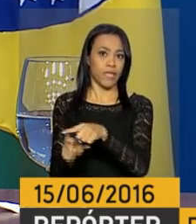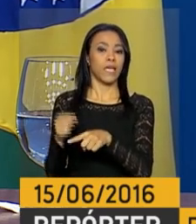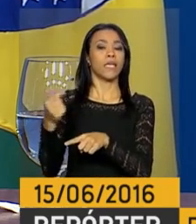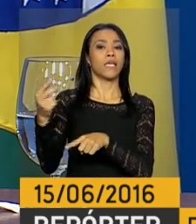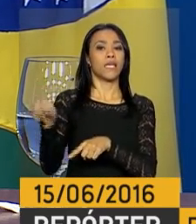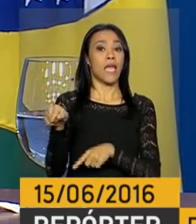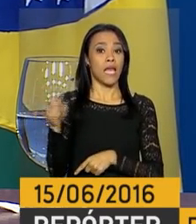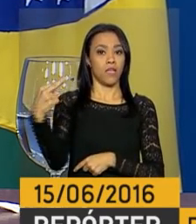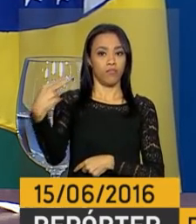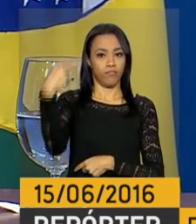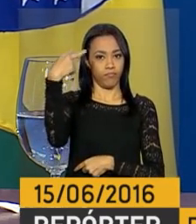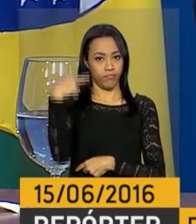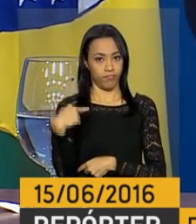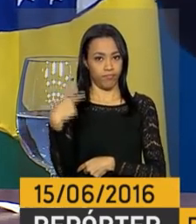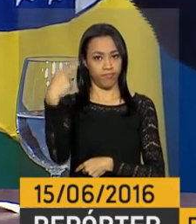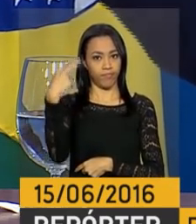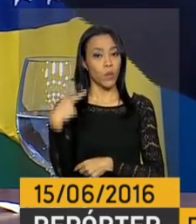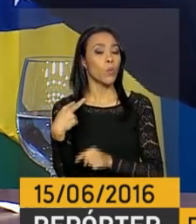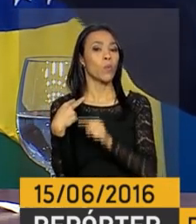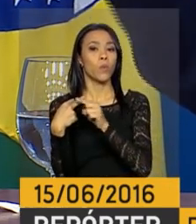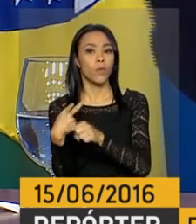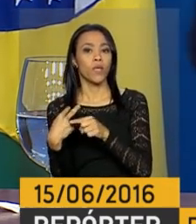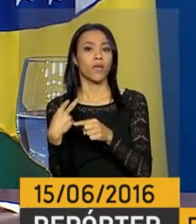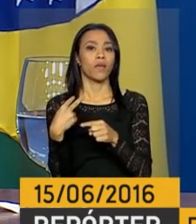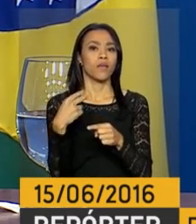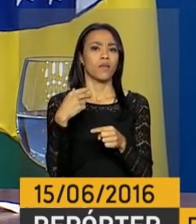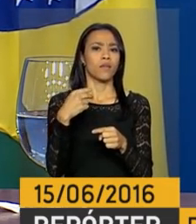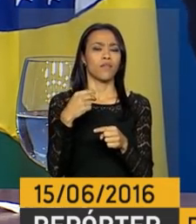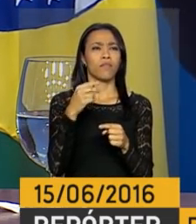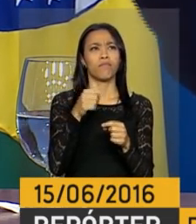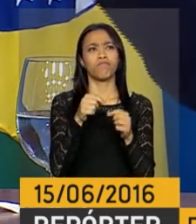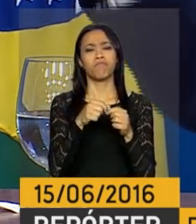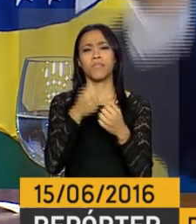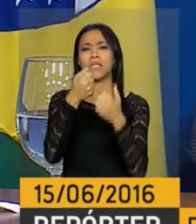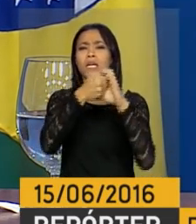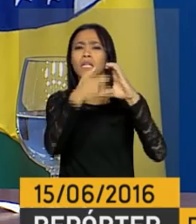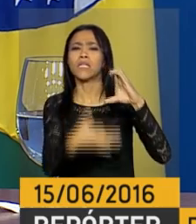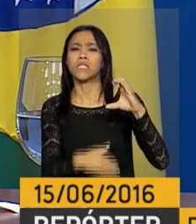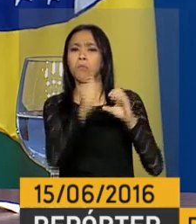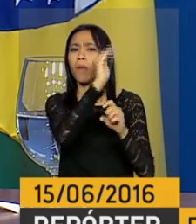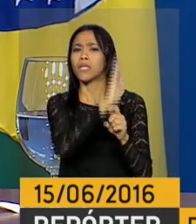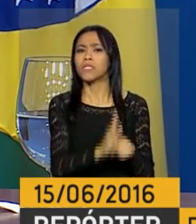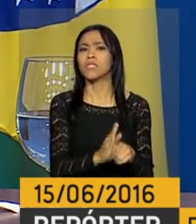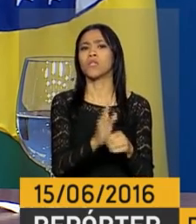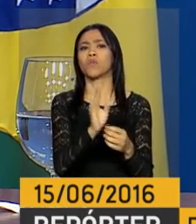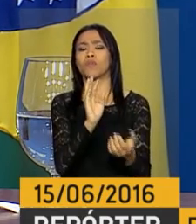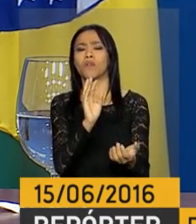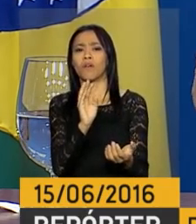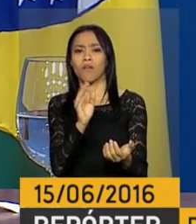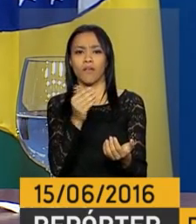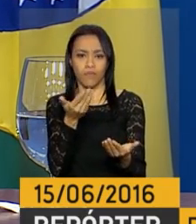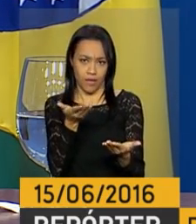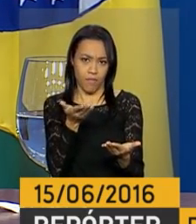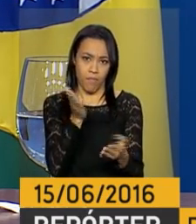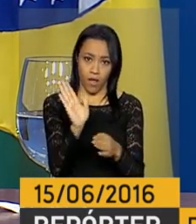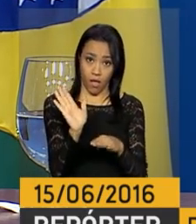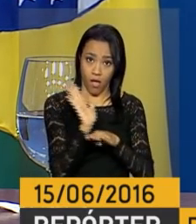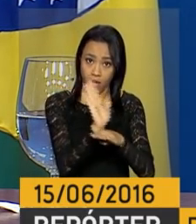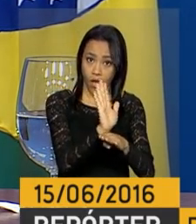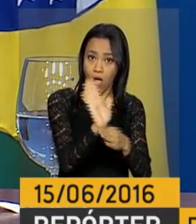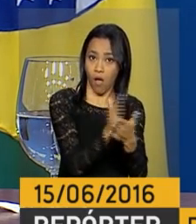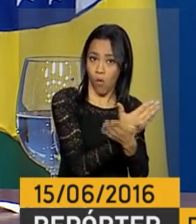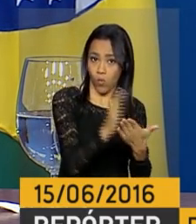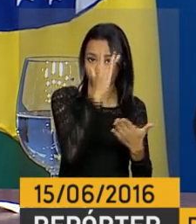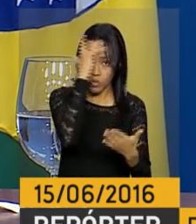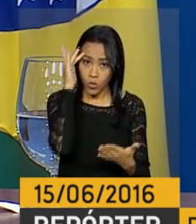descrevendo todas as vantagens que no Brasil nós oferecemos a uma série de pessoas e tal, e como isso era